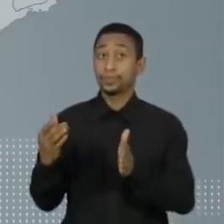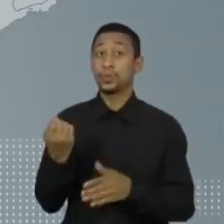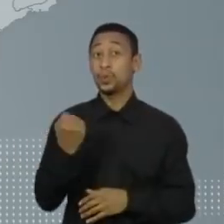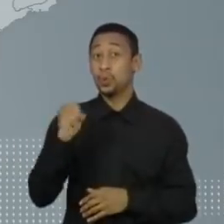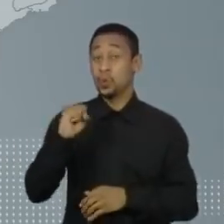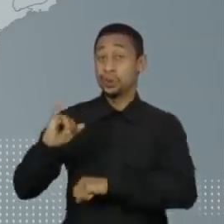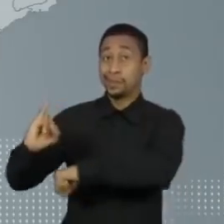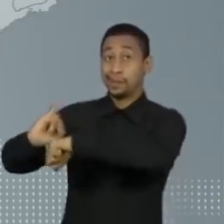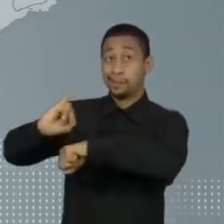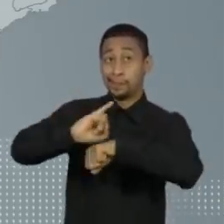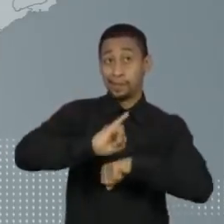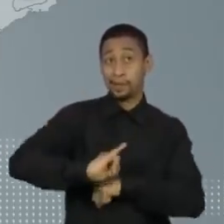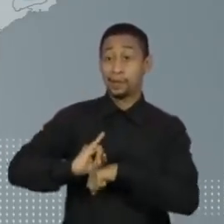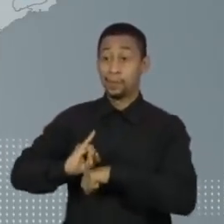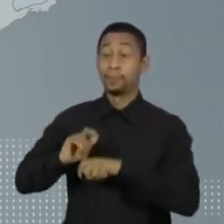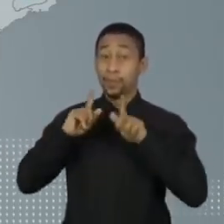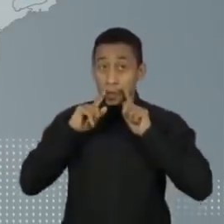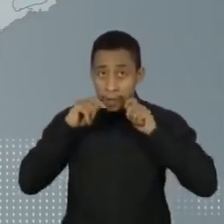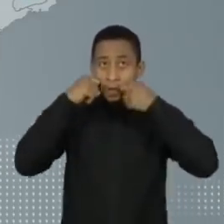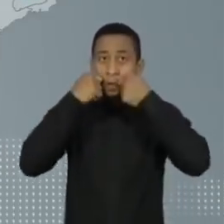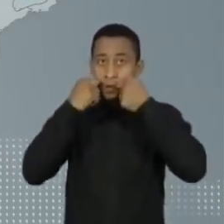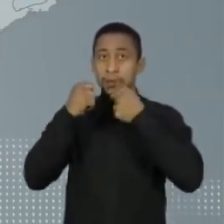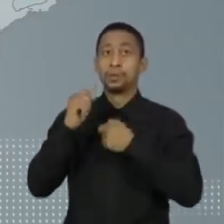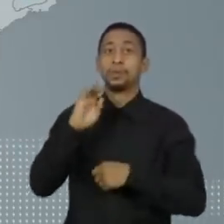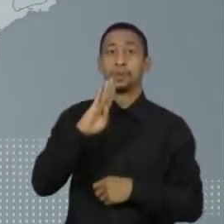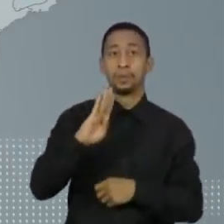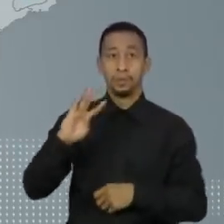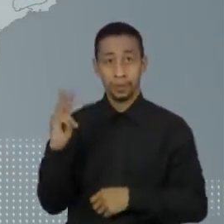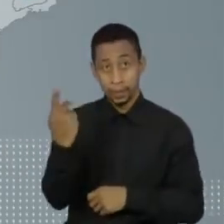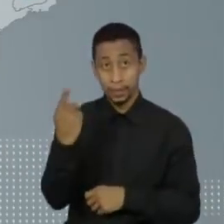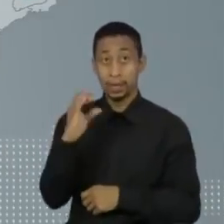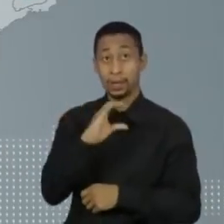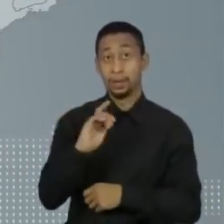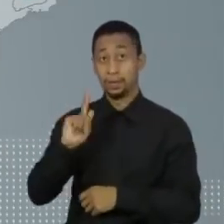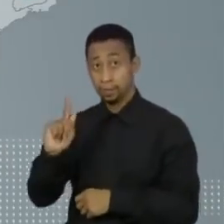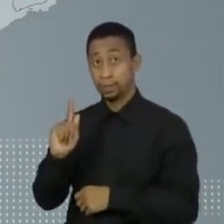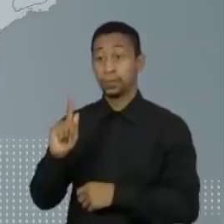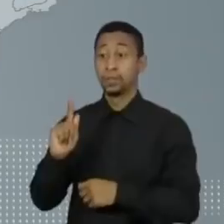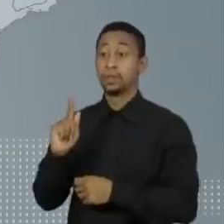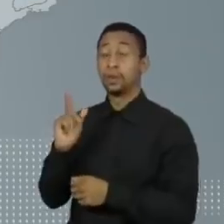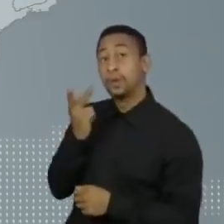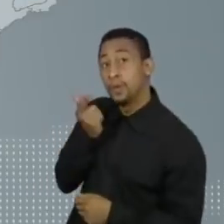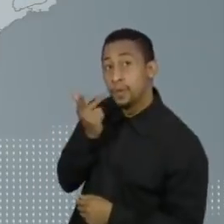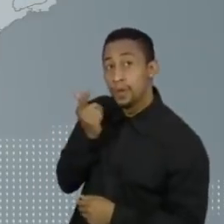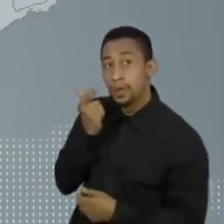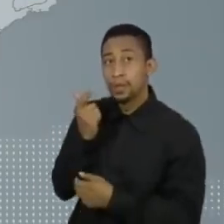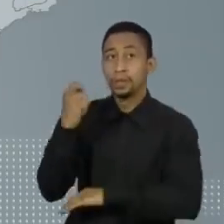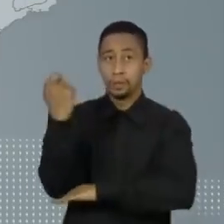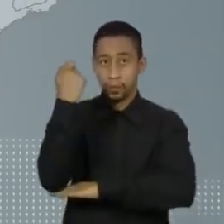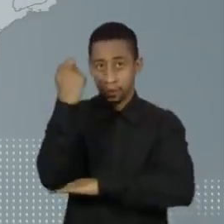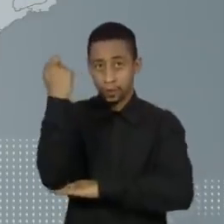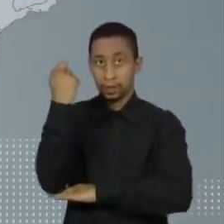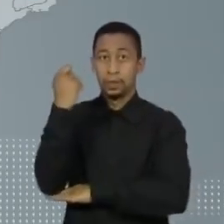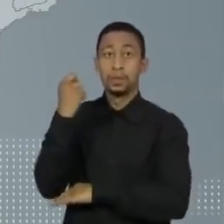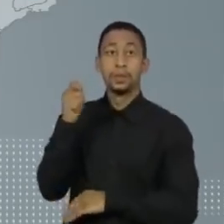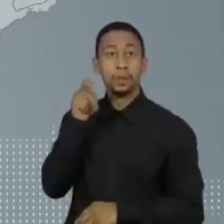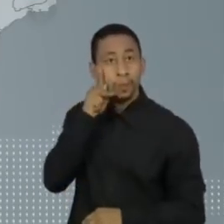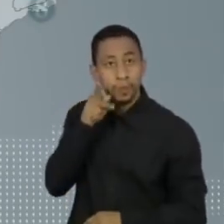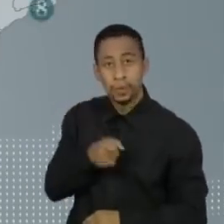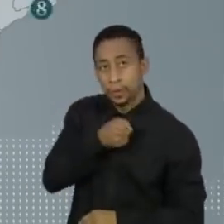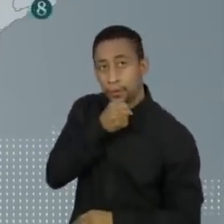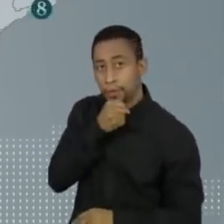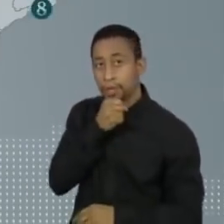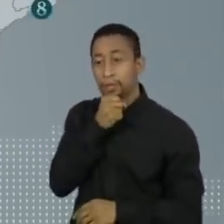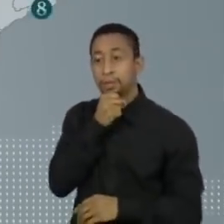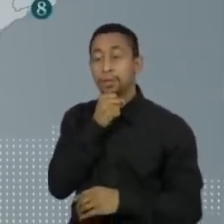elas oito capitais Aracaju Belo Horizonte Campo Grande Fortaleza Porto Alegre Porto Velho